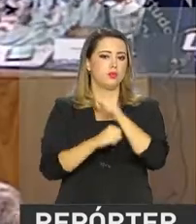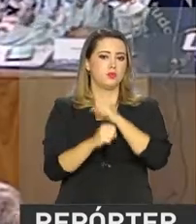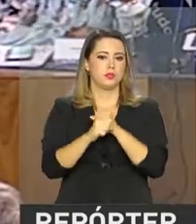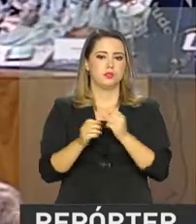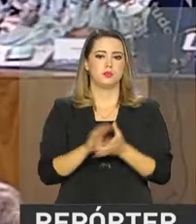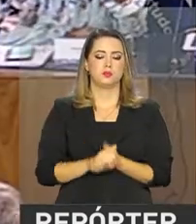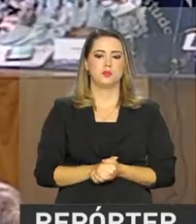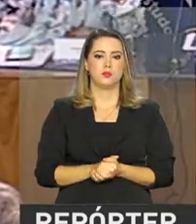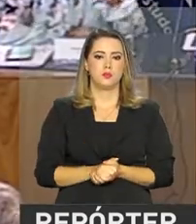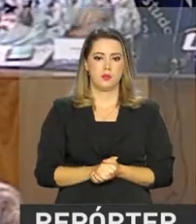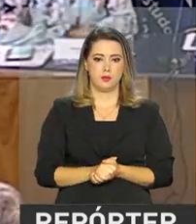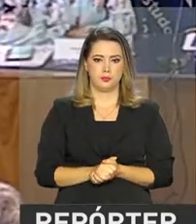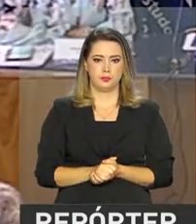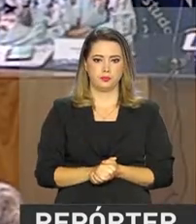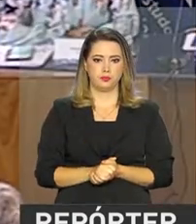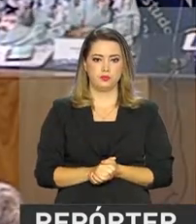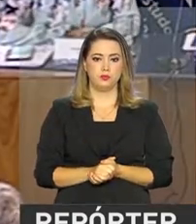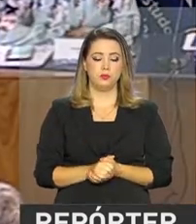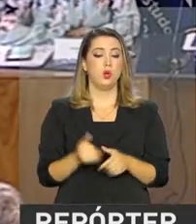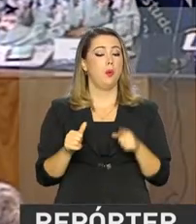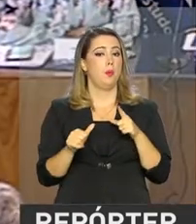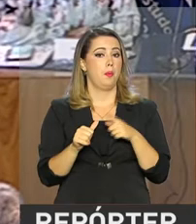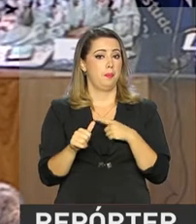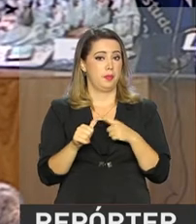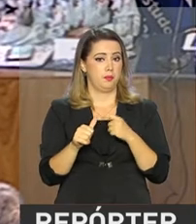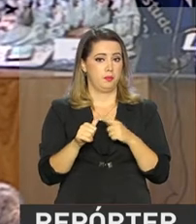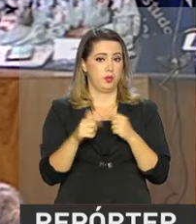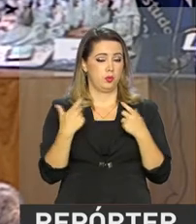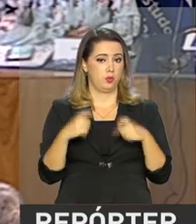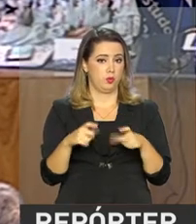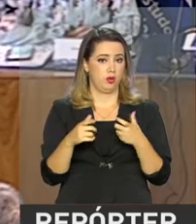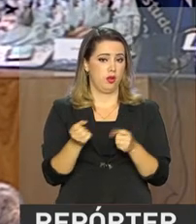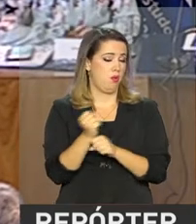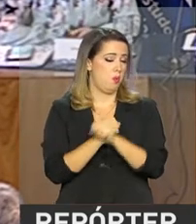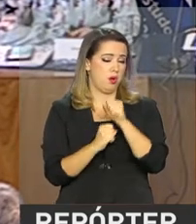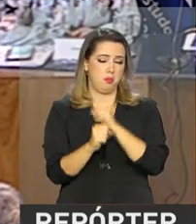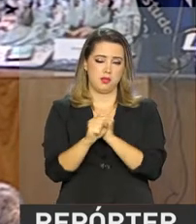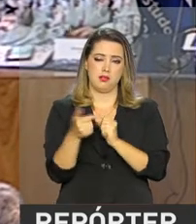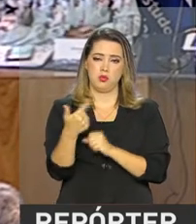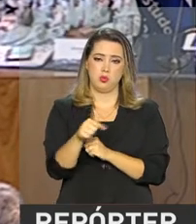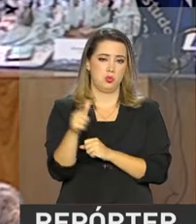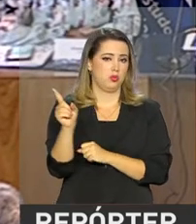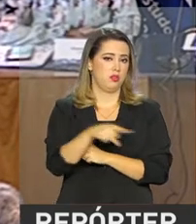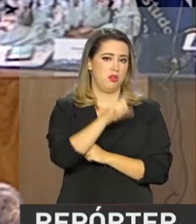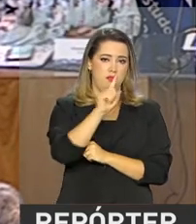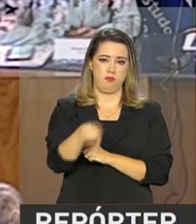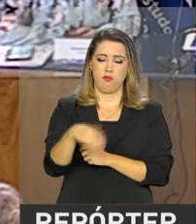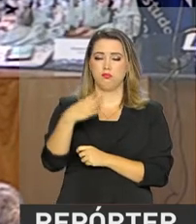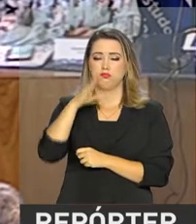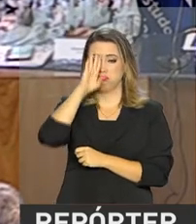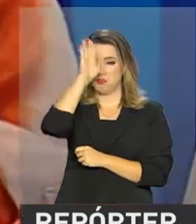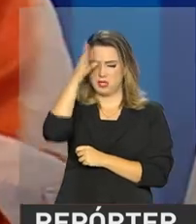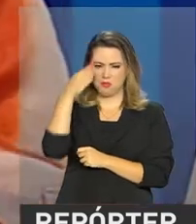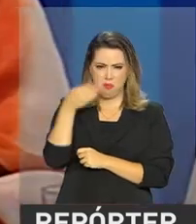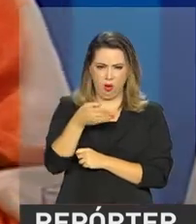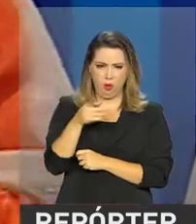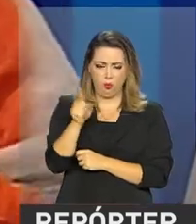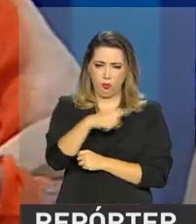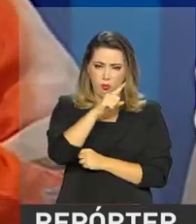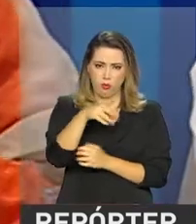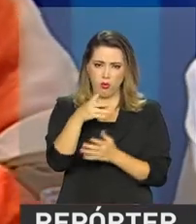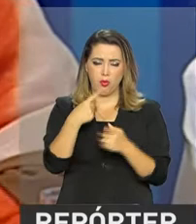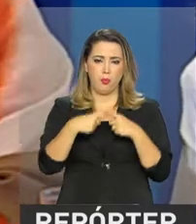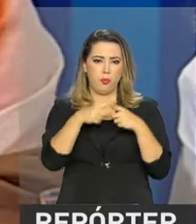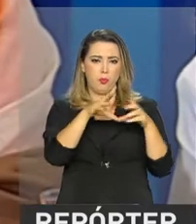Em primeiro lugar, cabe esclarecer que não foi o motivo de eliminação do ano passado, não foi o principal motivo, e havia